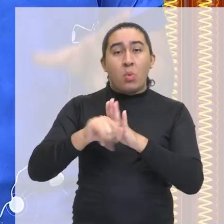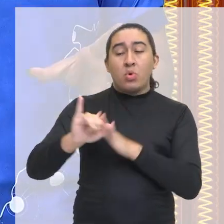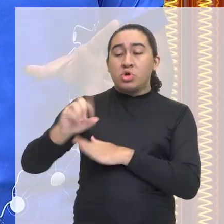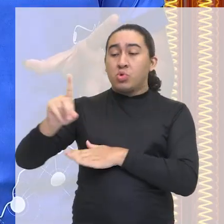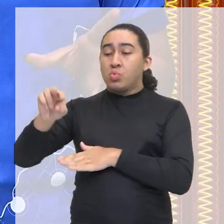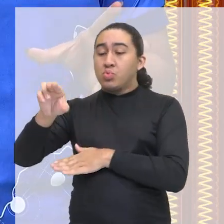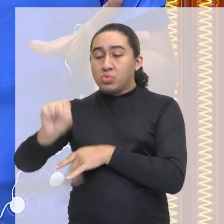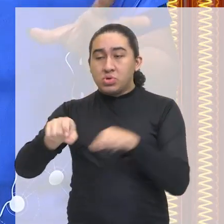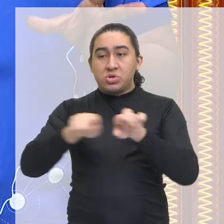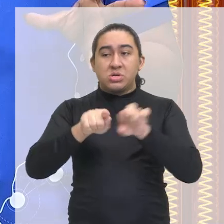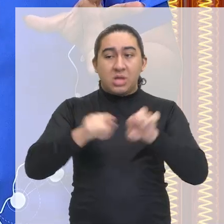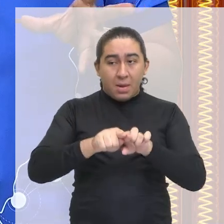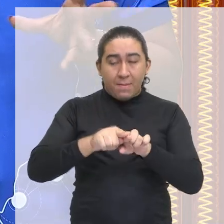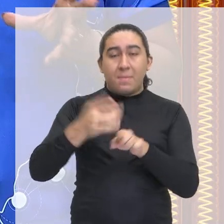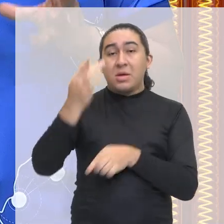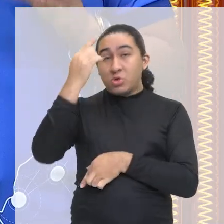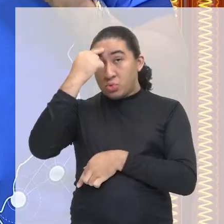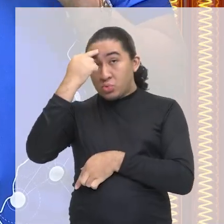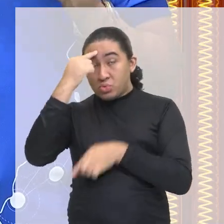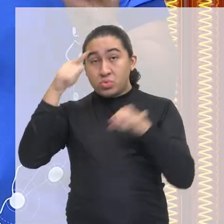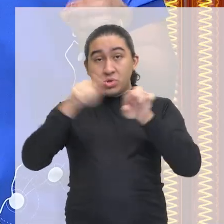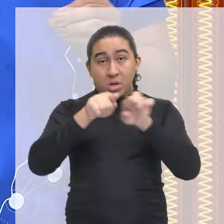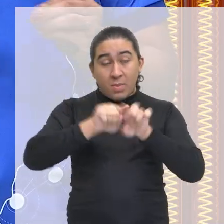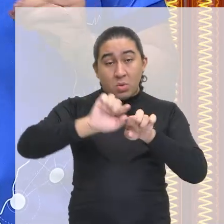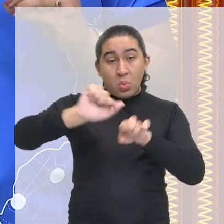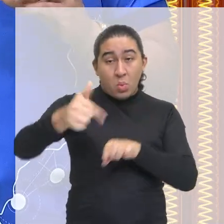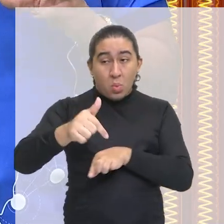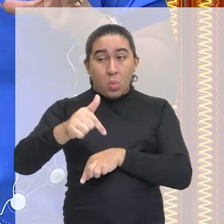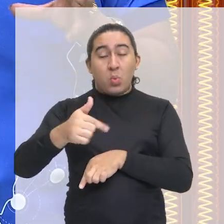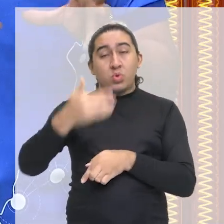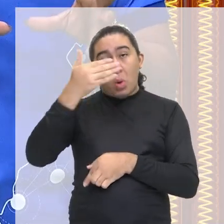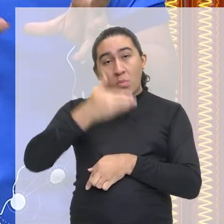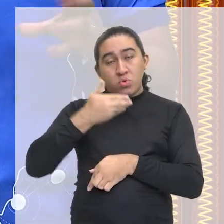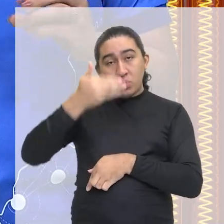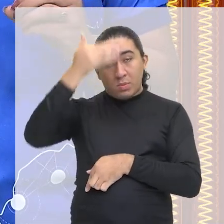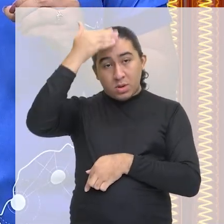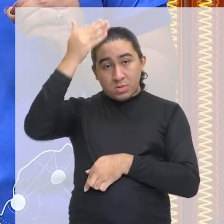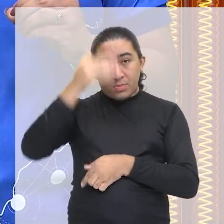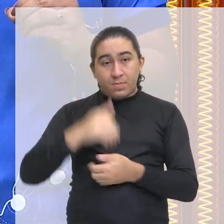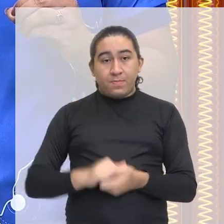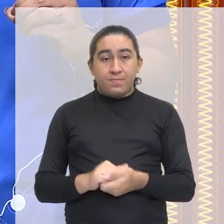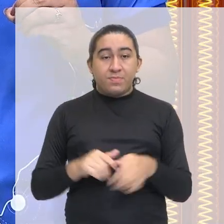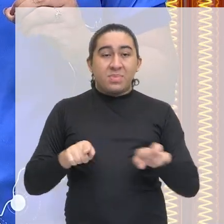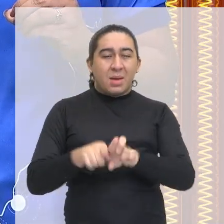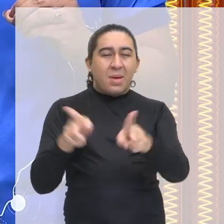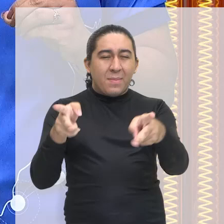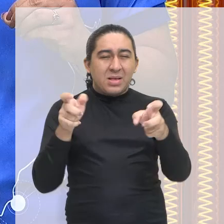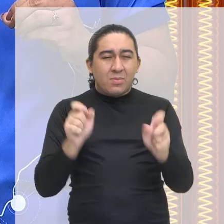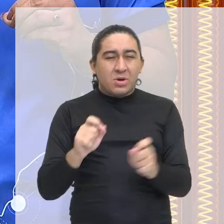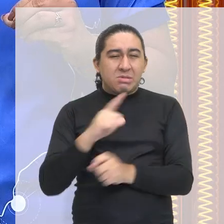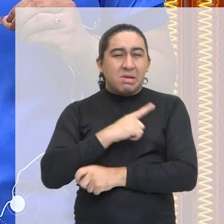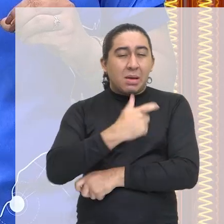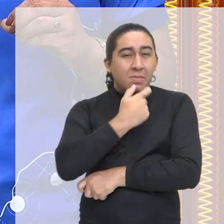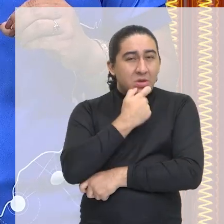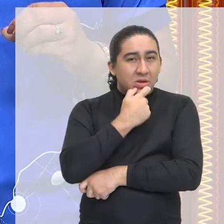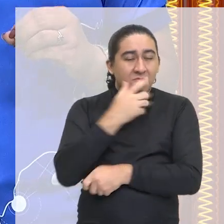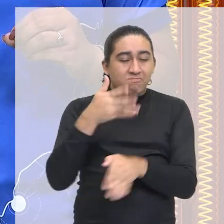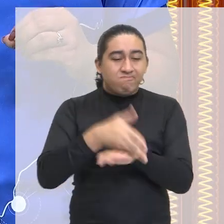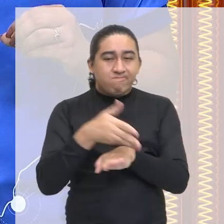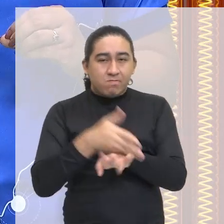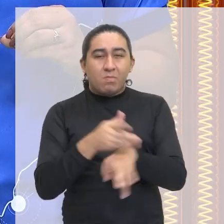e muçulmanos. Quando tem essa divisão de religiosidade, nós vamos observar também a presença